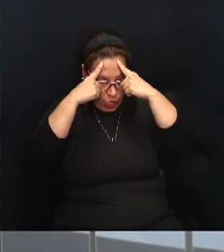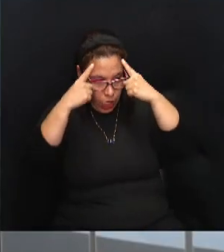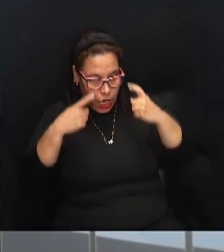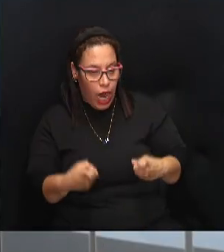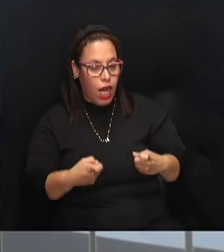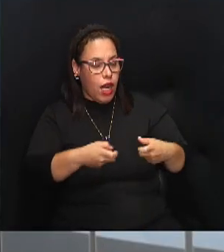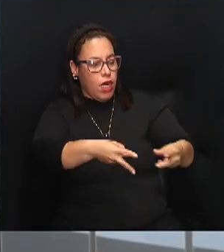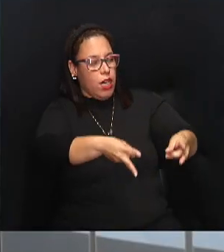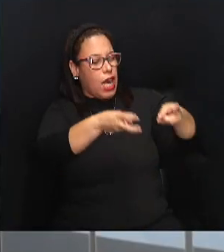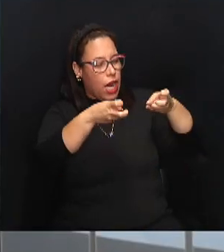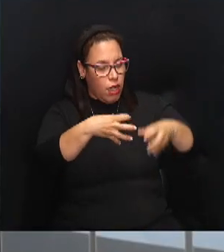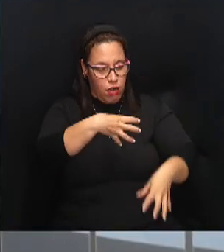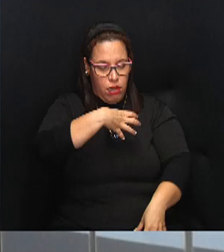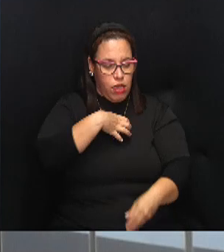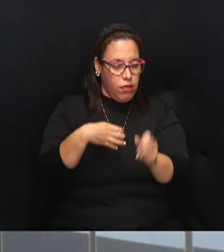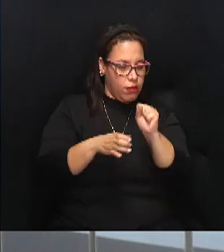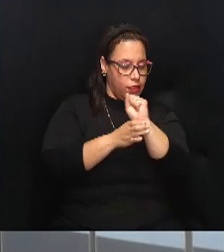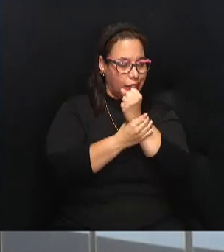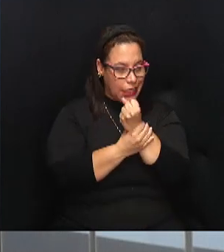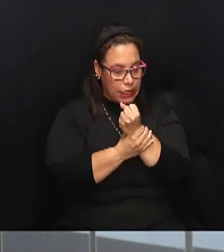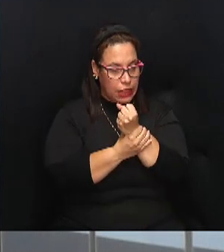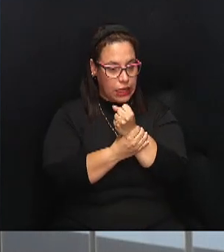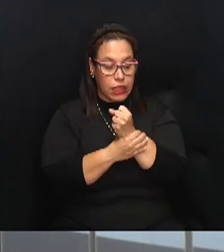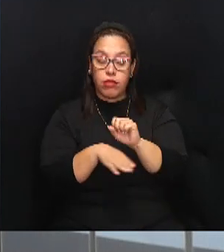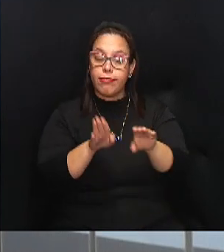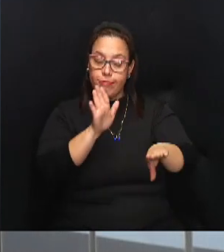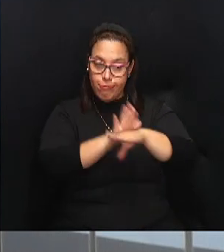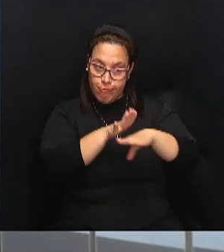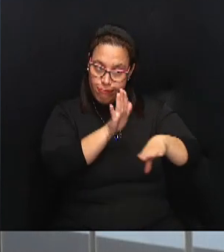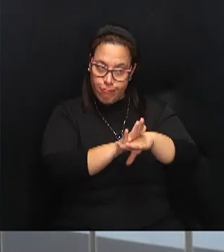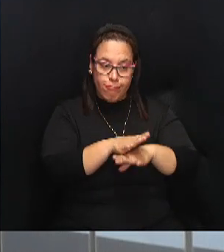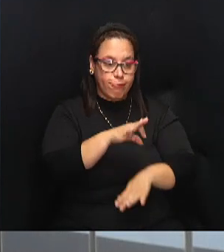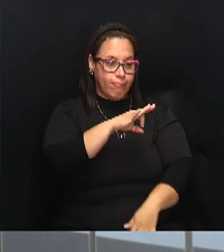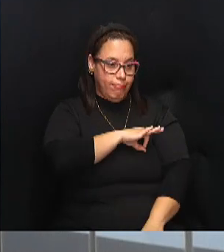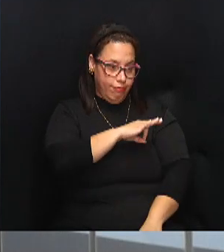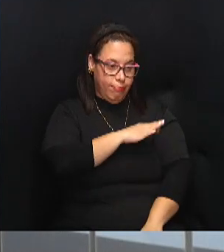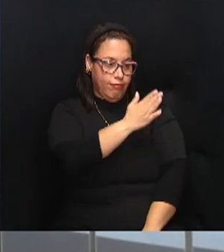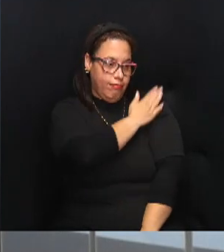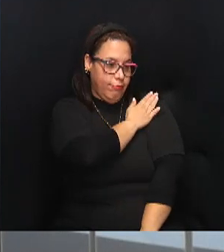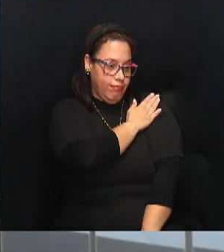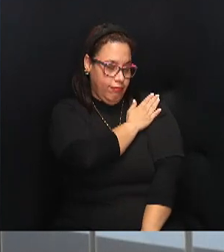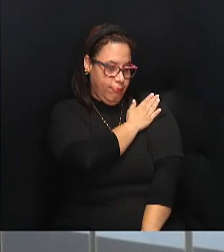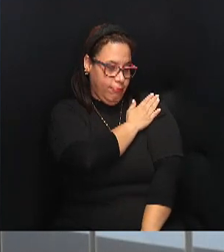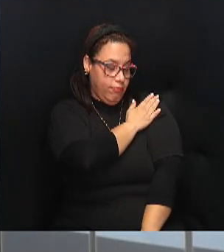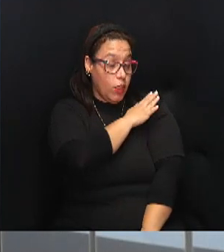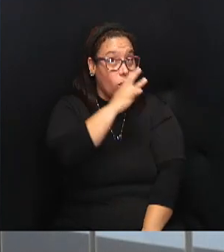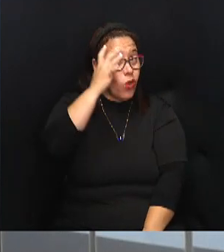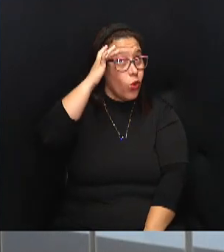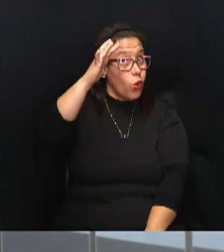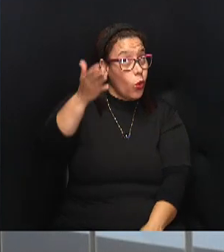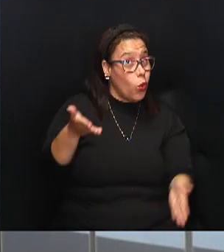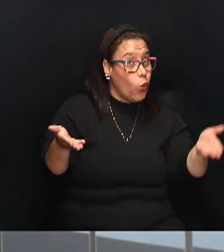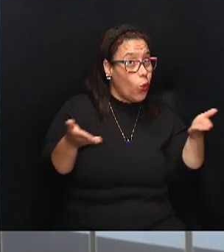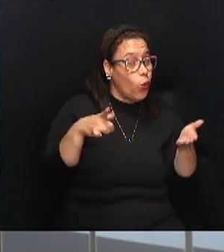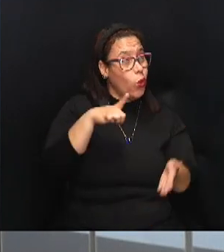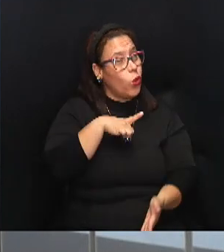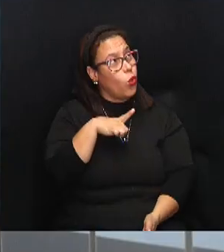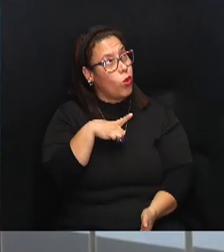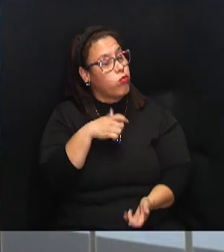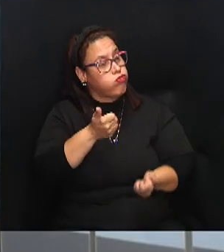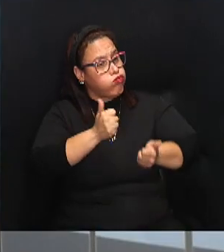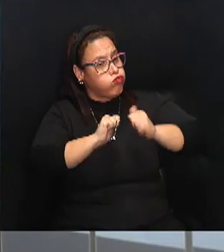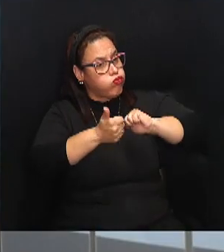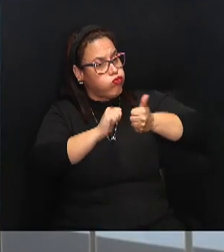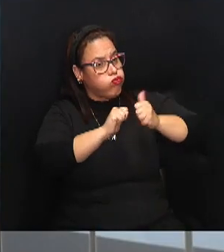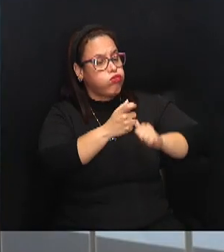percepção e sensação de segurança, e auxilia bastante os policiais militares. Para ter uma ideia, hoje nós fizemos um levantamento